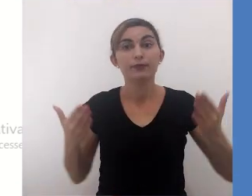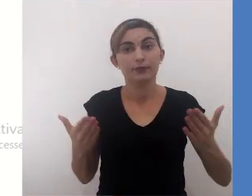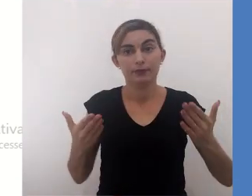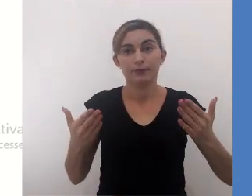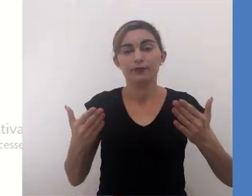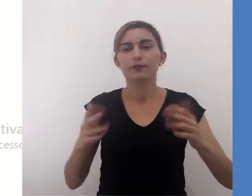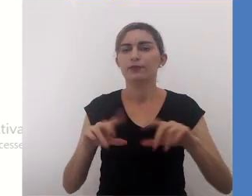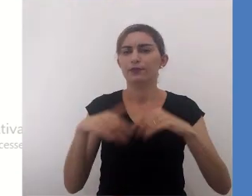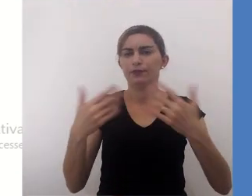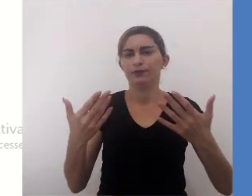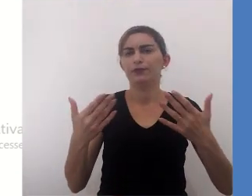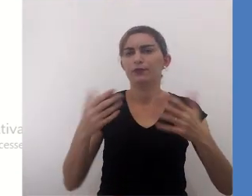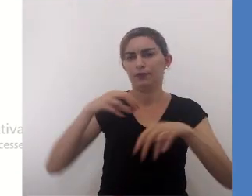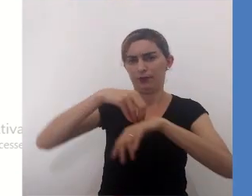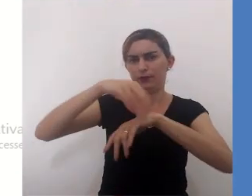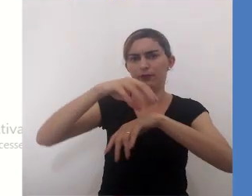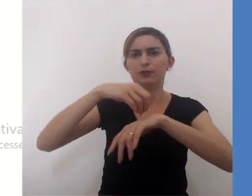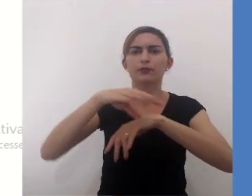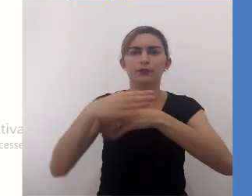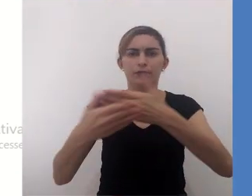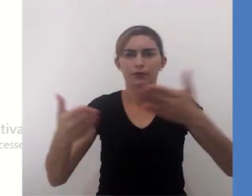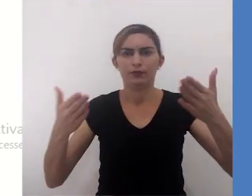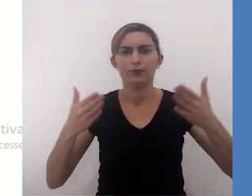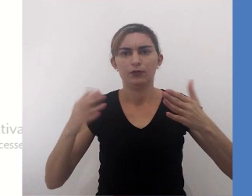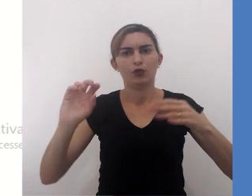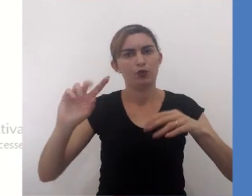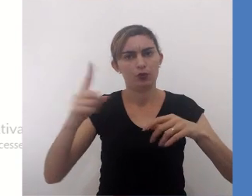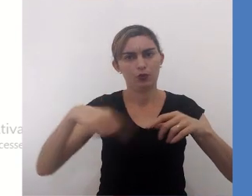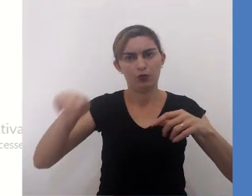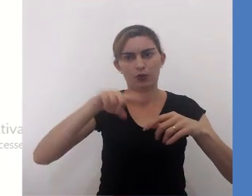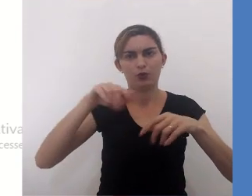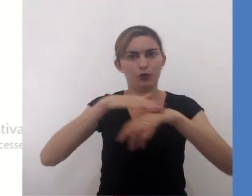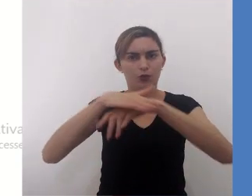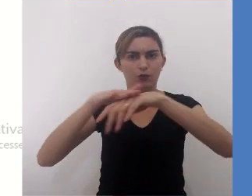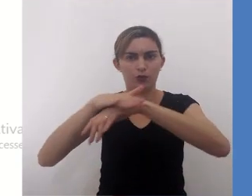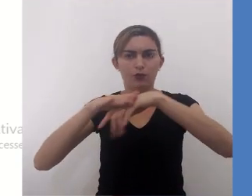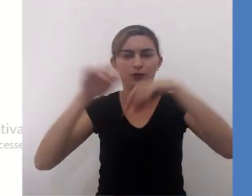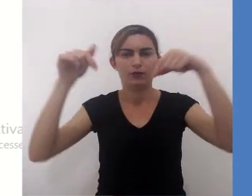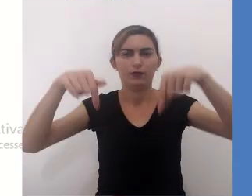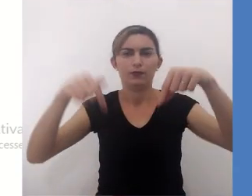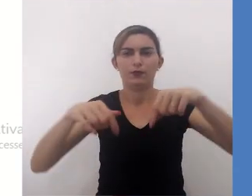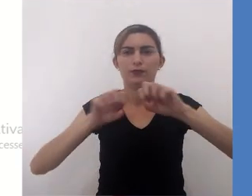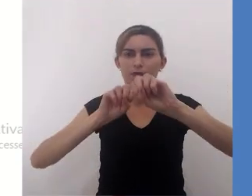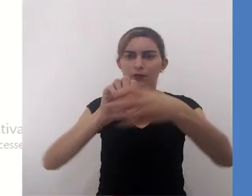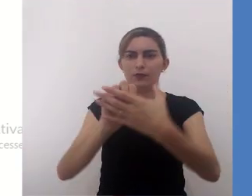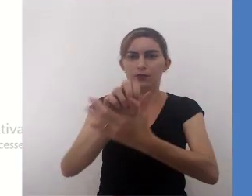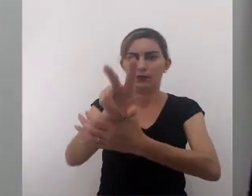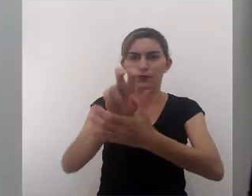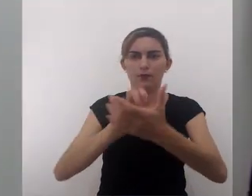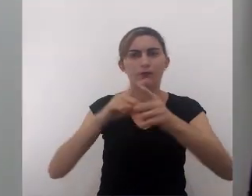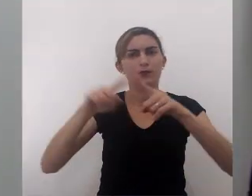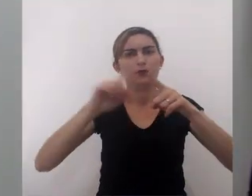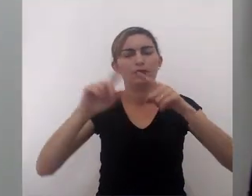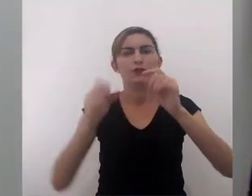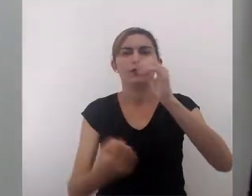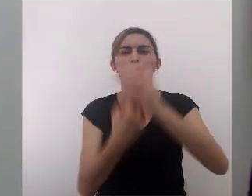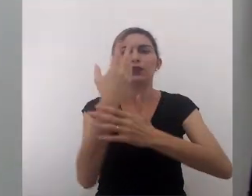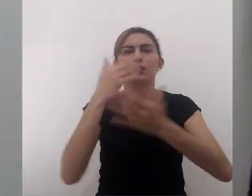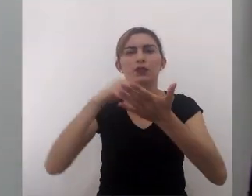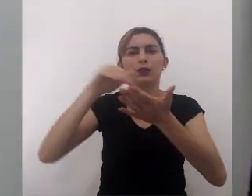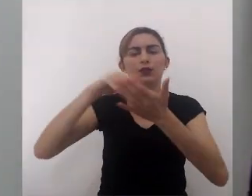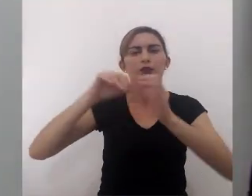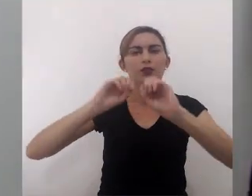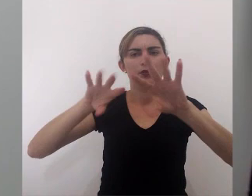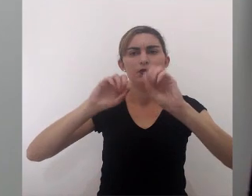Entretanto, cabe destacar, nessa nossa conversa aqui, no EducaPE, um programa criado pela Secretaria